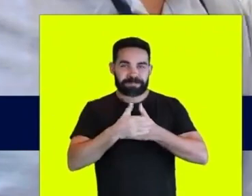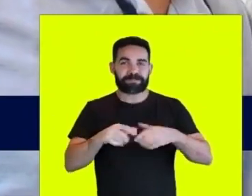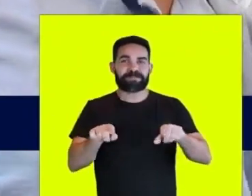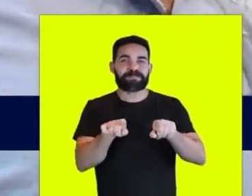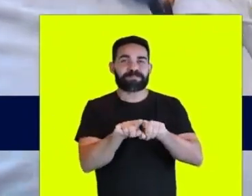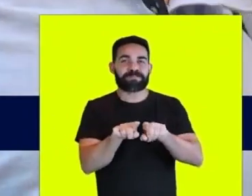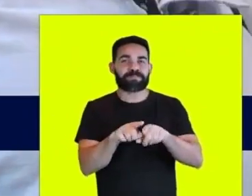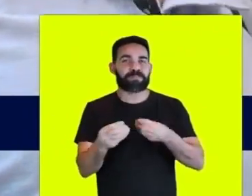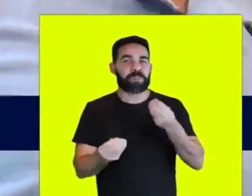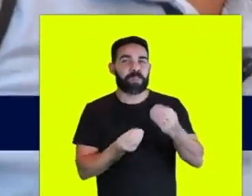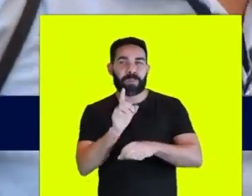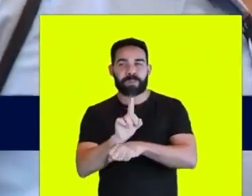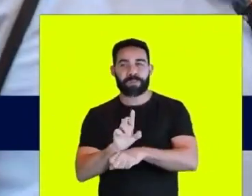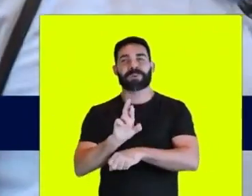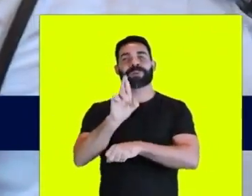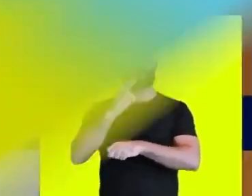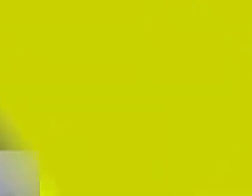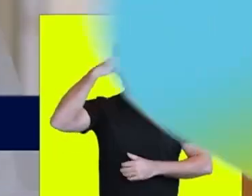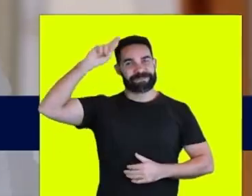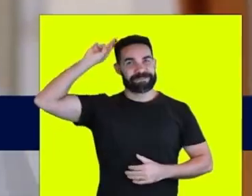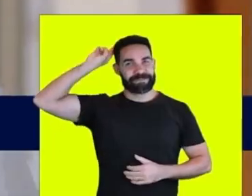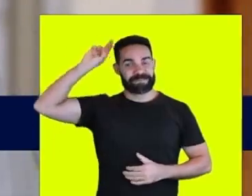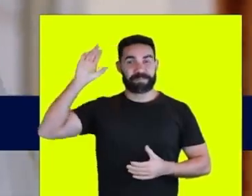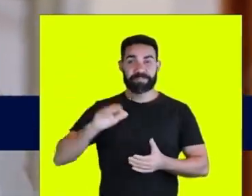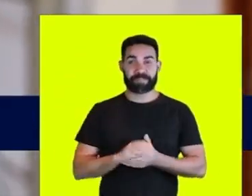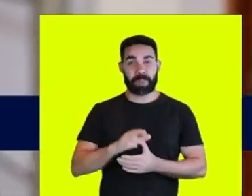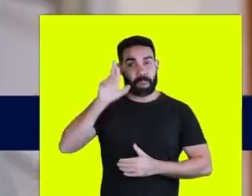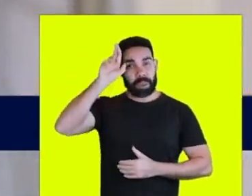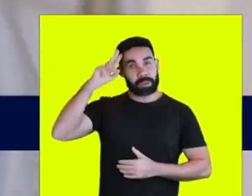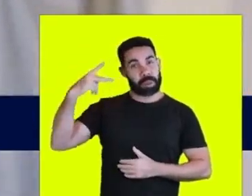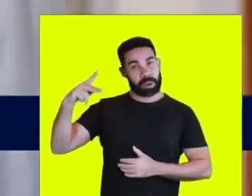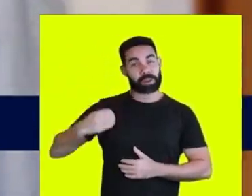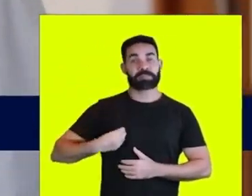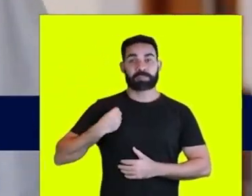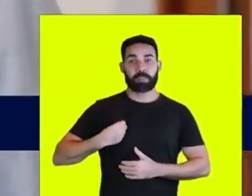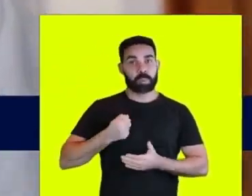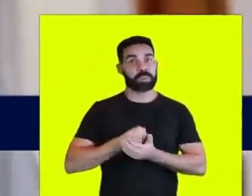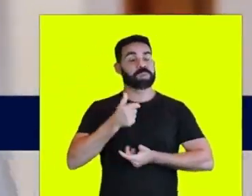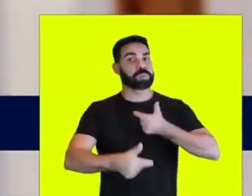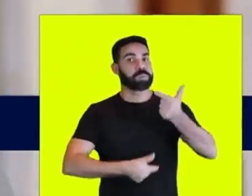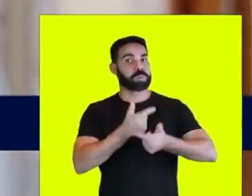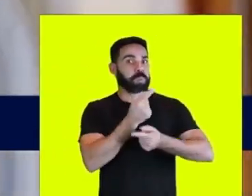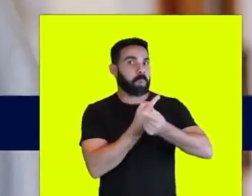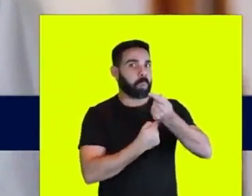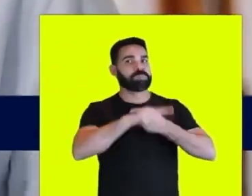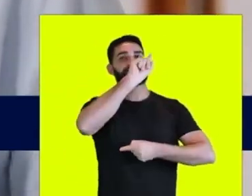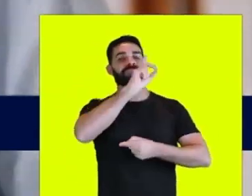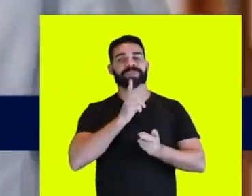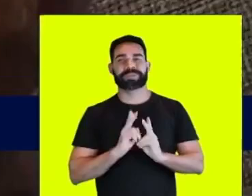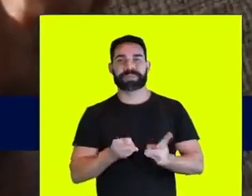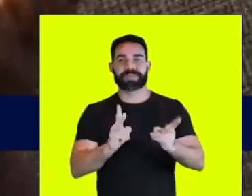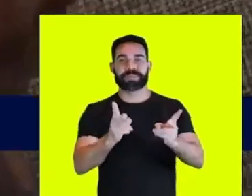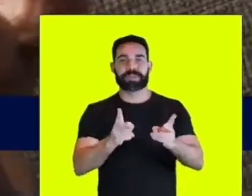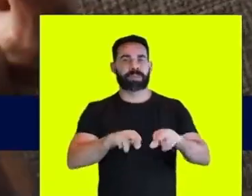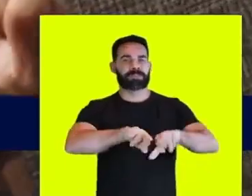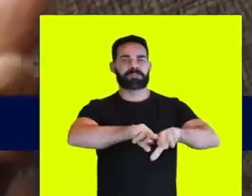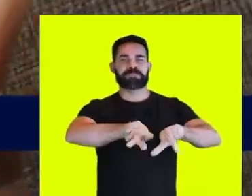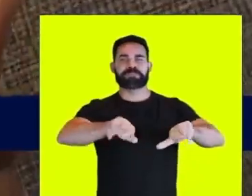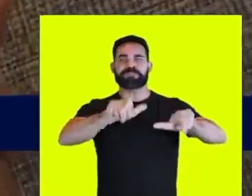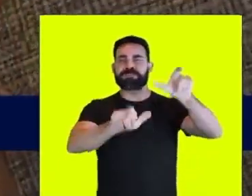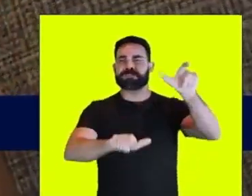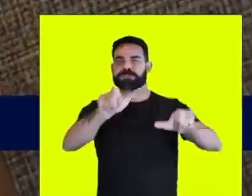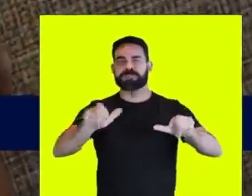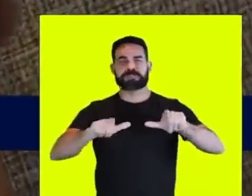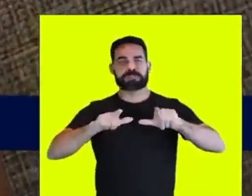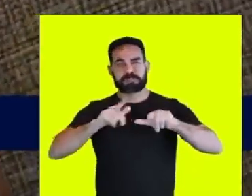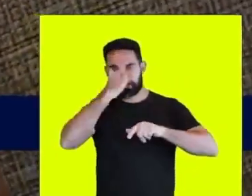carinhosamente como Dr. Raul. Essa é a minha história de vida, de muita luta e superação, assim como de milhares de bauruenses